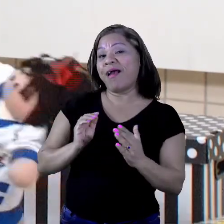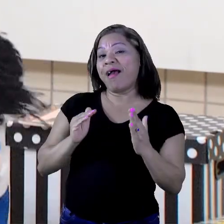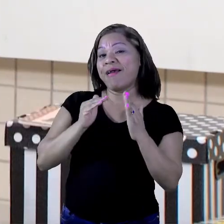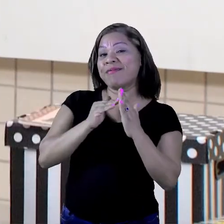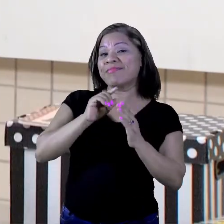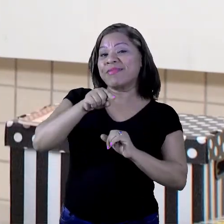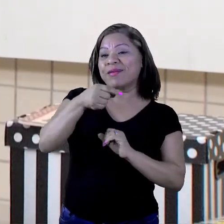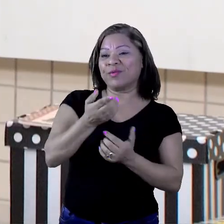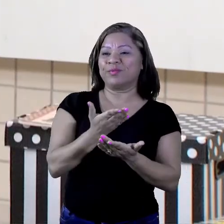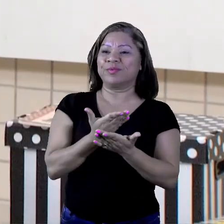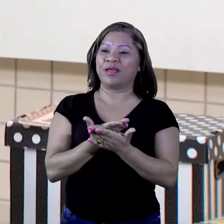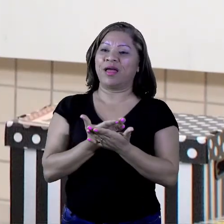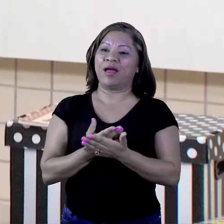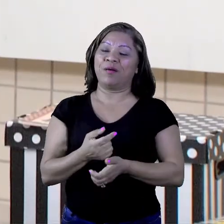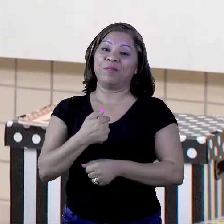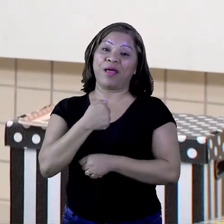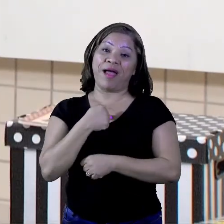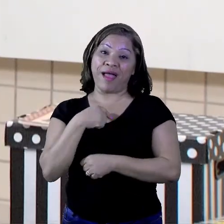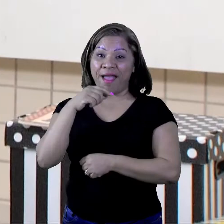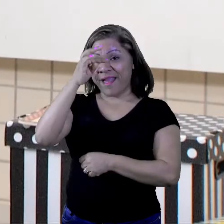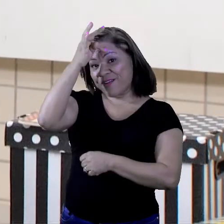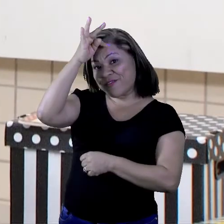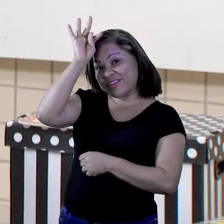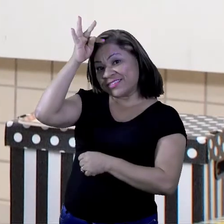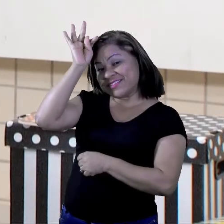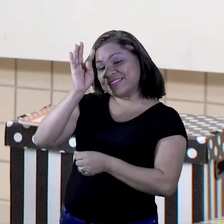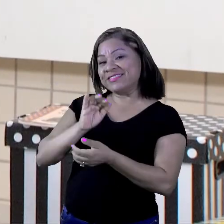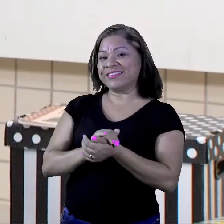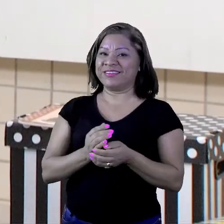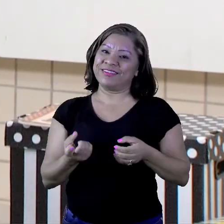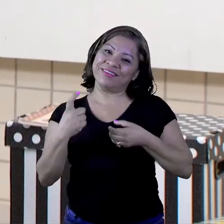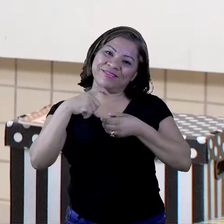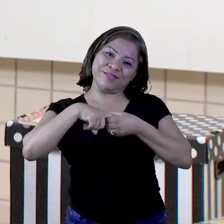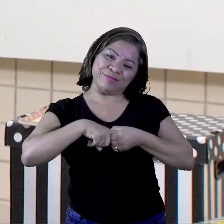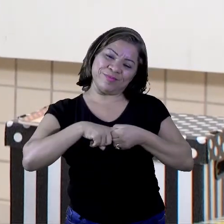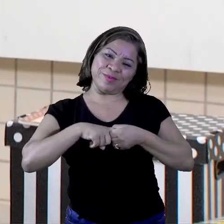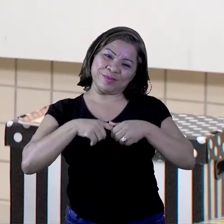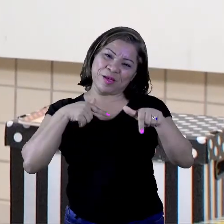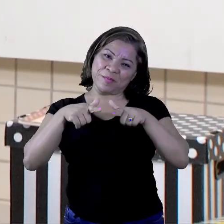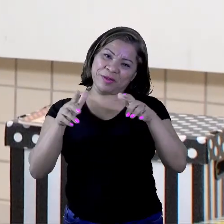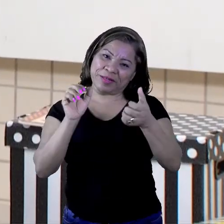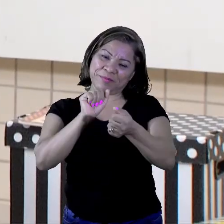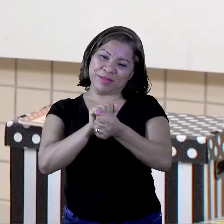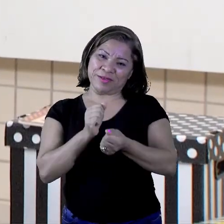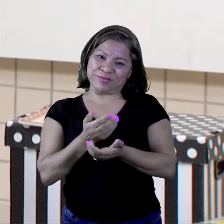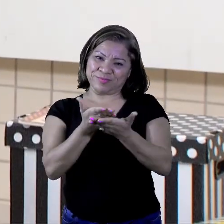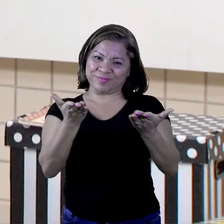eu e Francisquinha vamos estar aqui de volta para trabalhar com vocês.